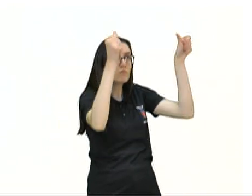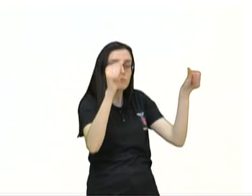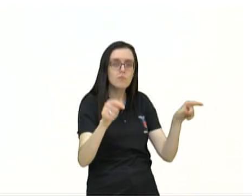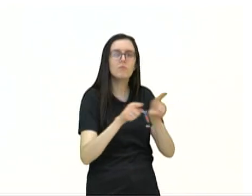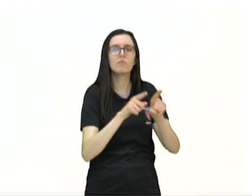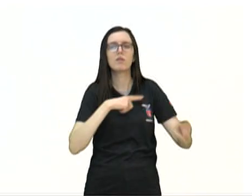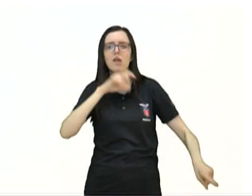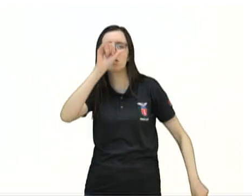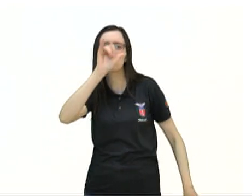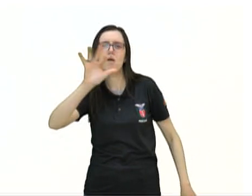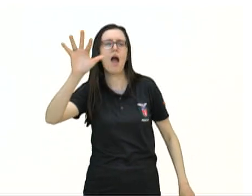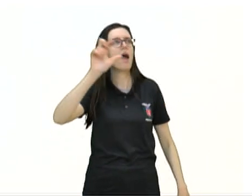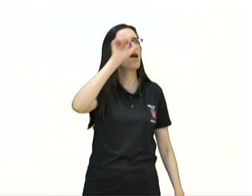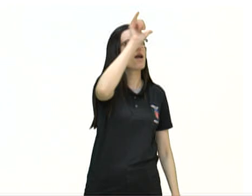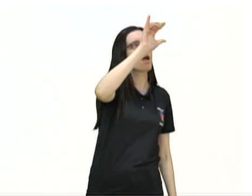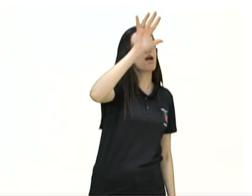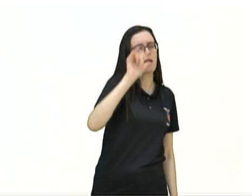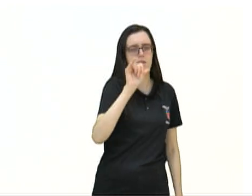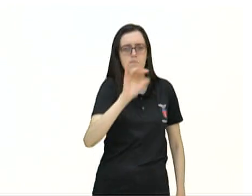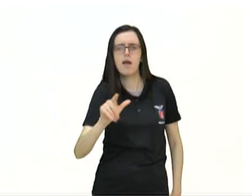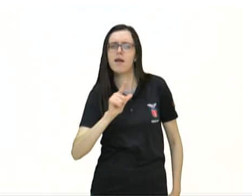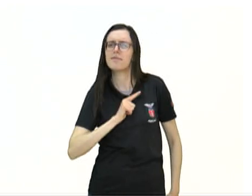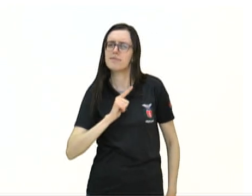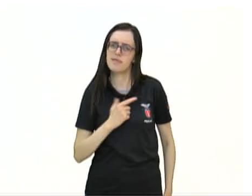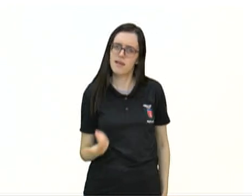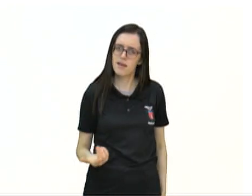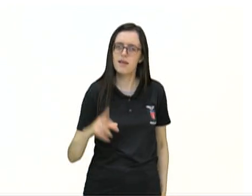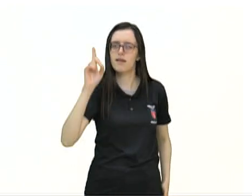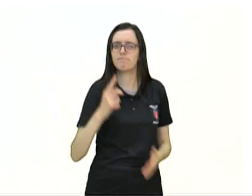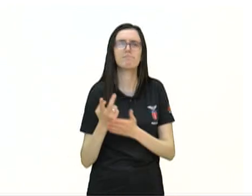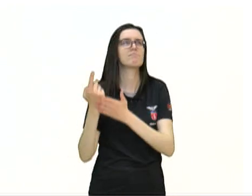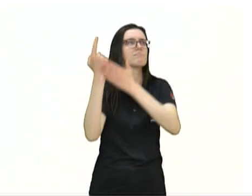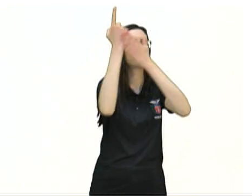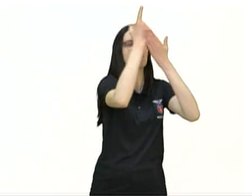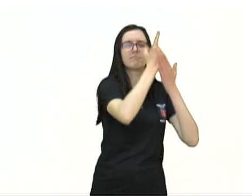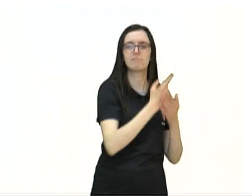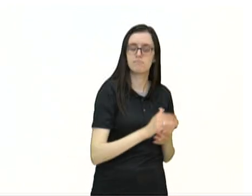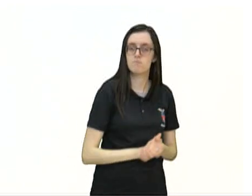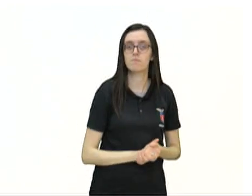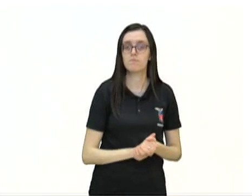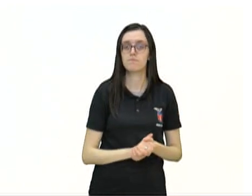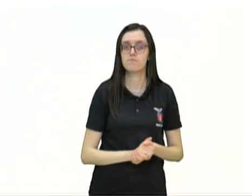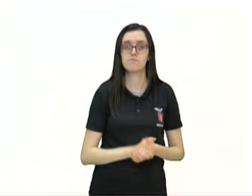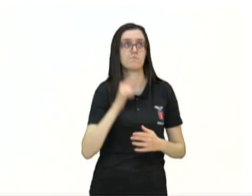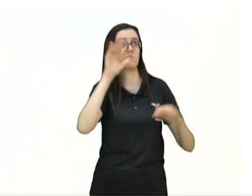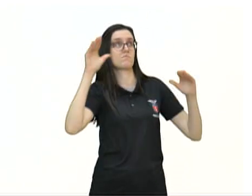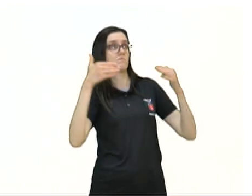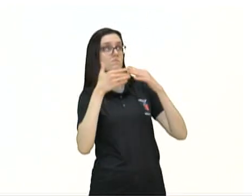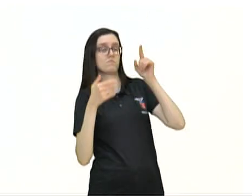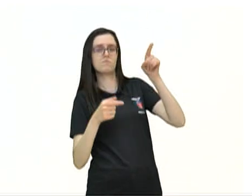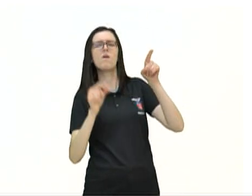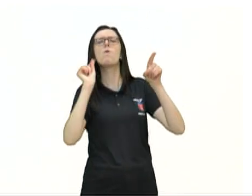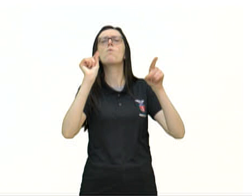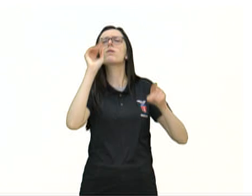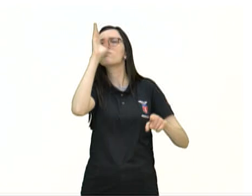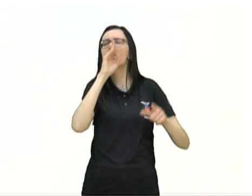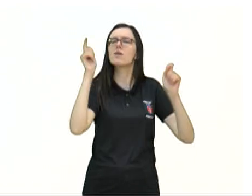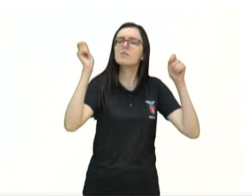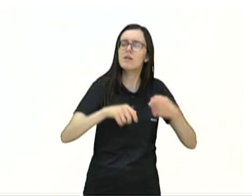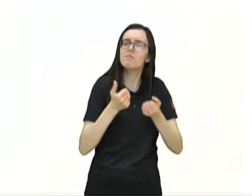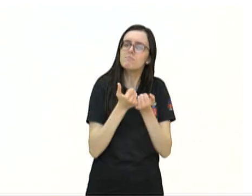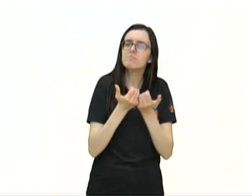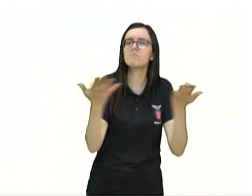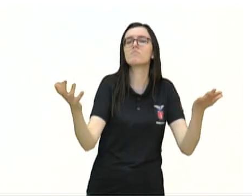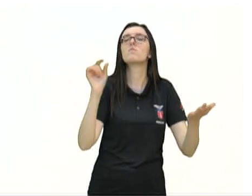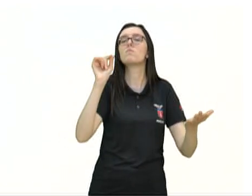umas imagens dentro deste mapa, esses desenhos. De acordo com isso, o que mais o Brasil pode oferecer de